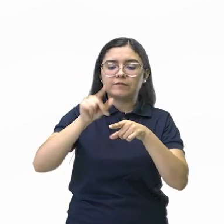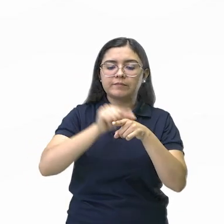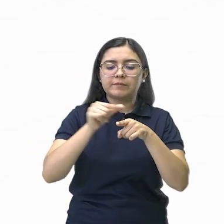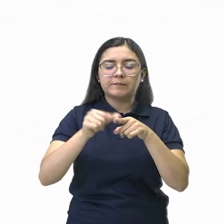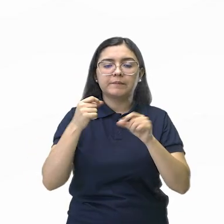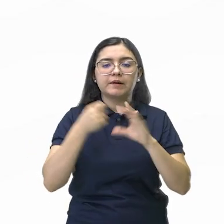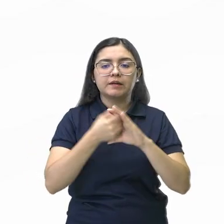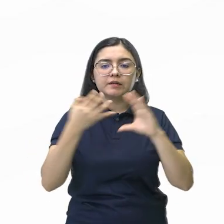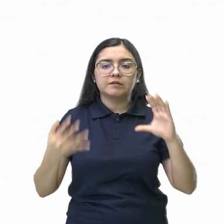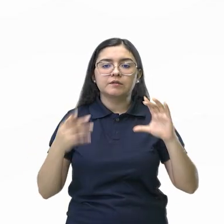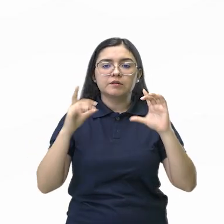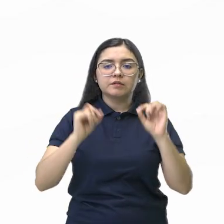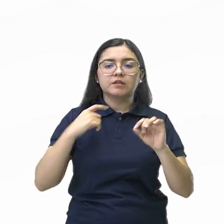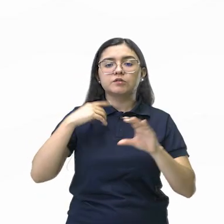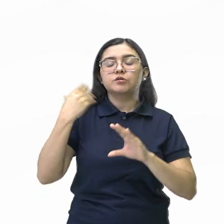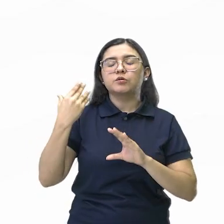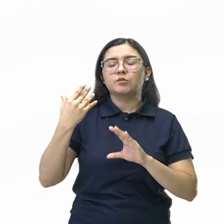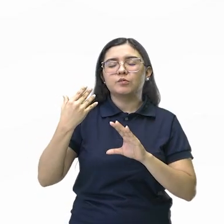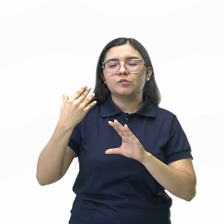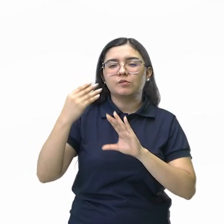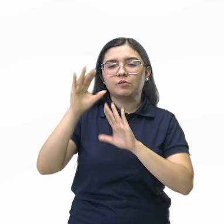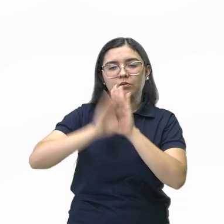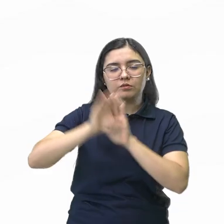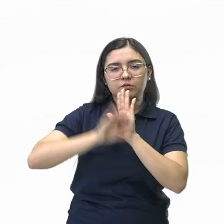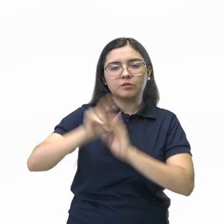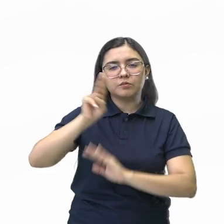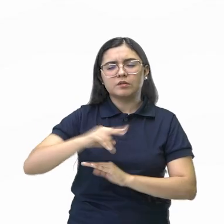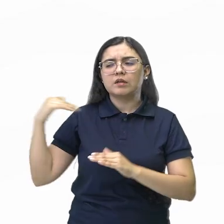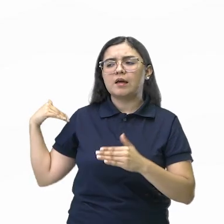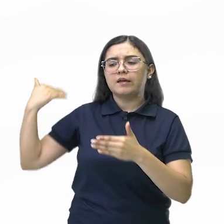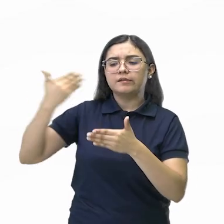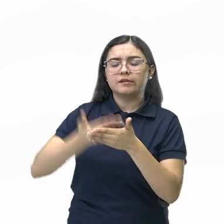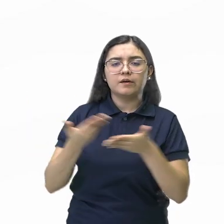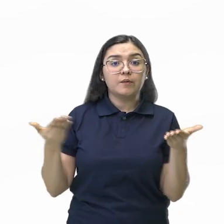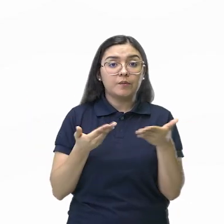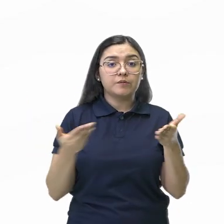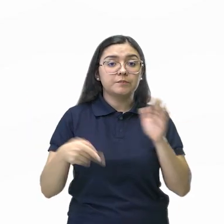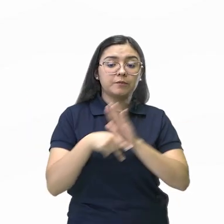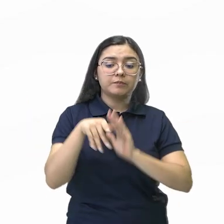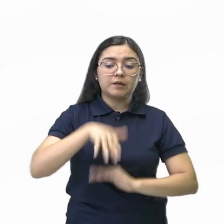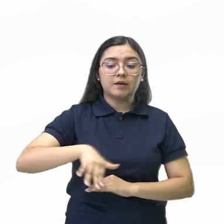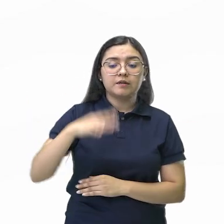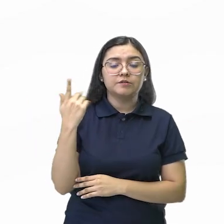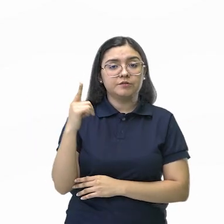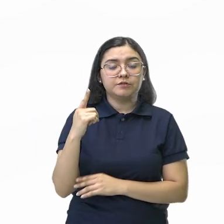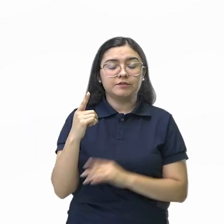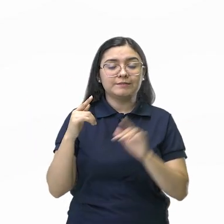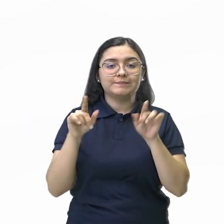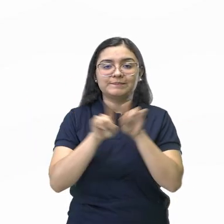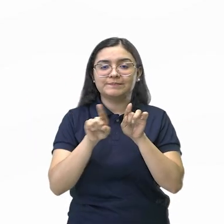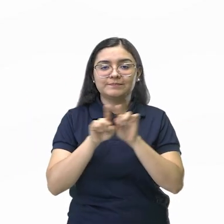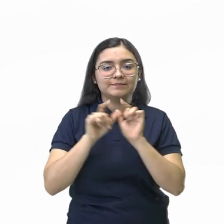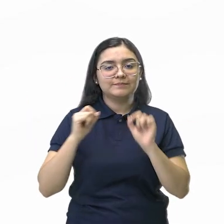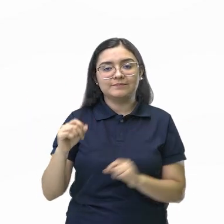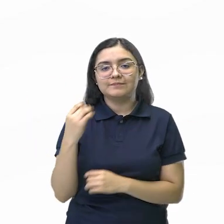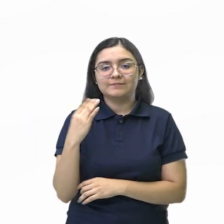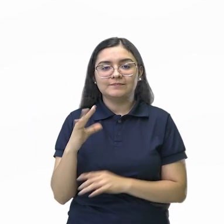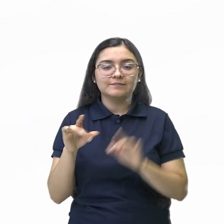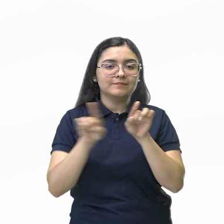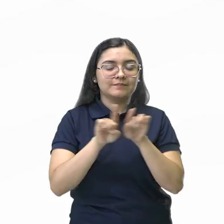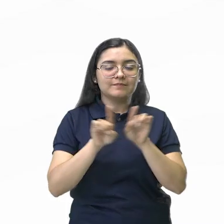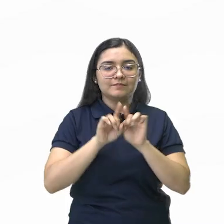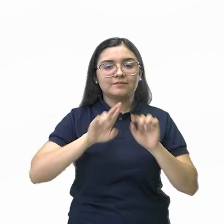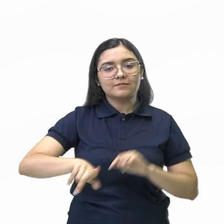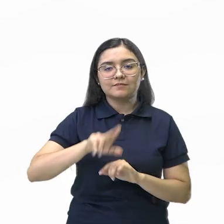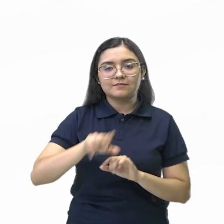aí aqueles conceitos que são utilizados até hoje na genética. Mas não foi só Mendel que partiu